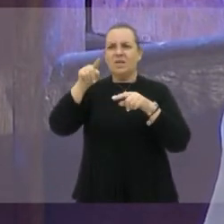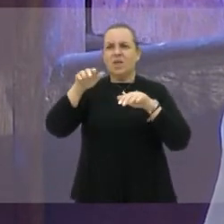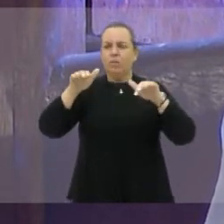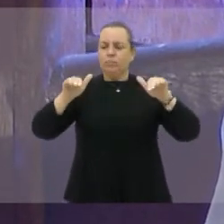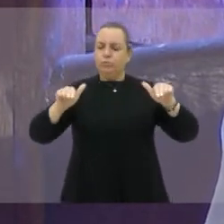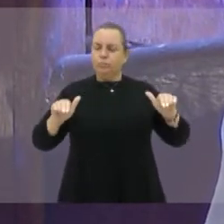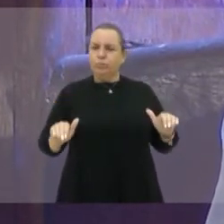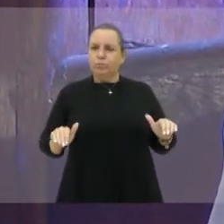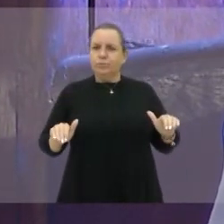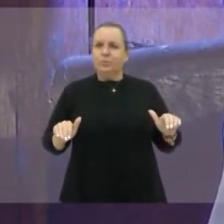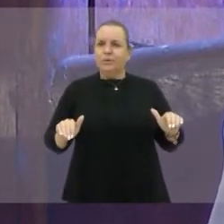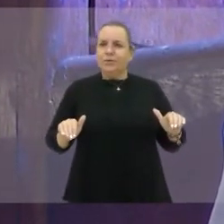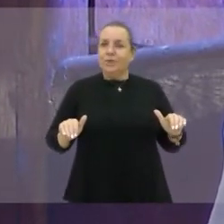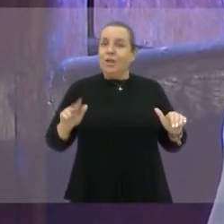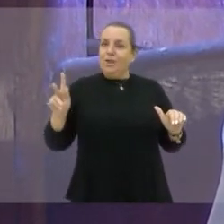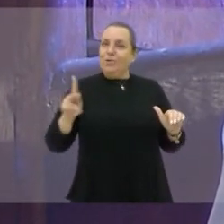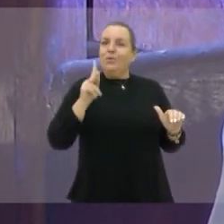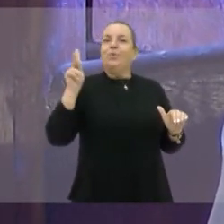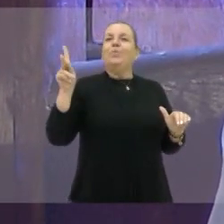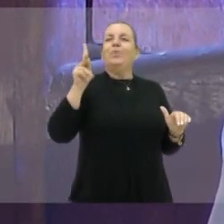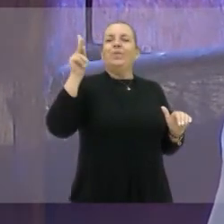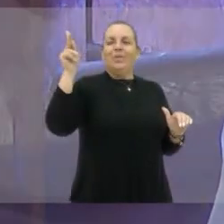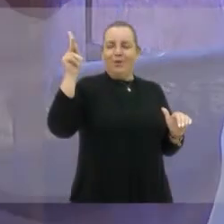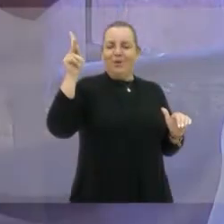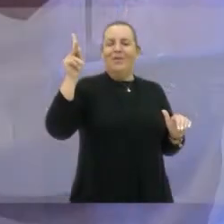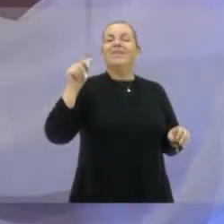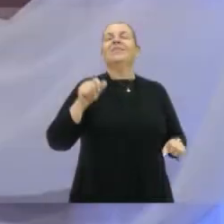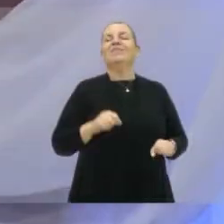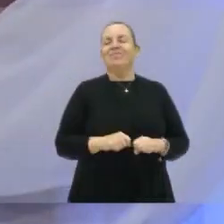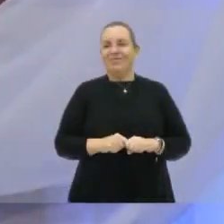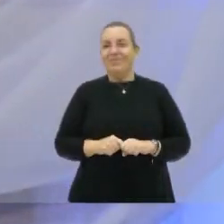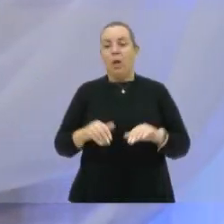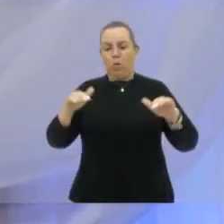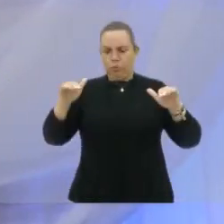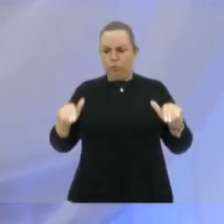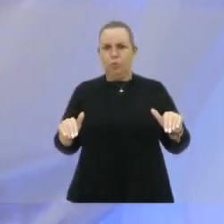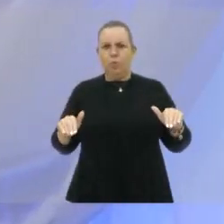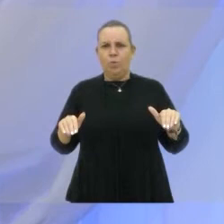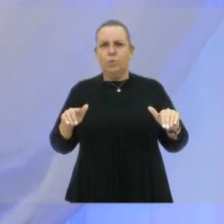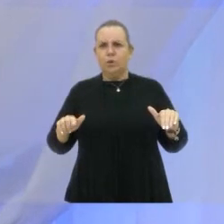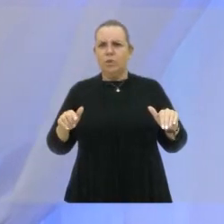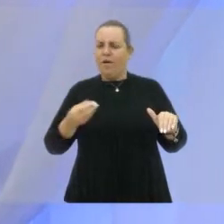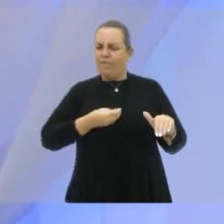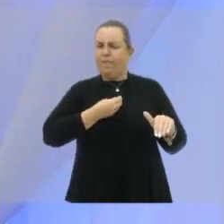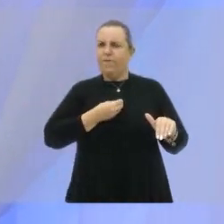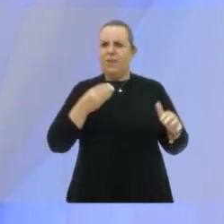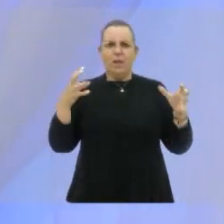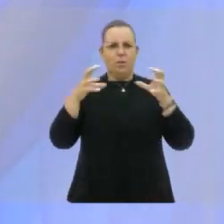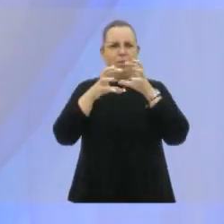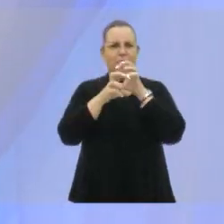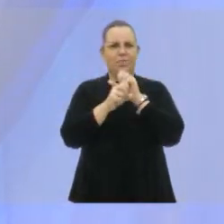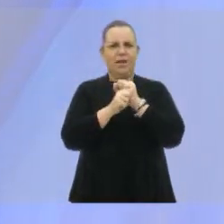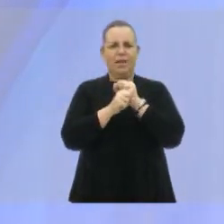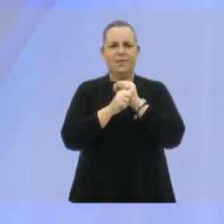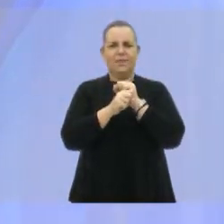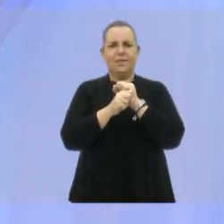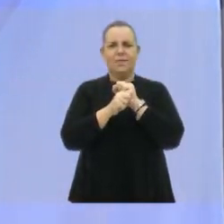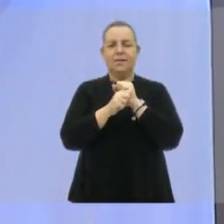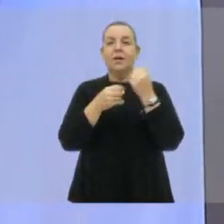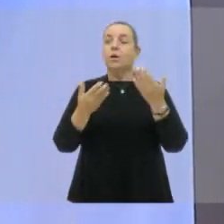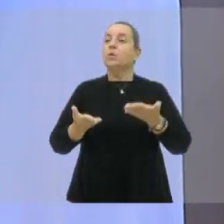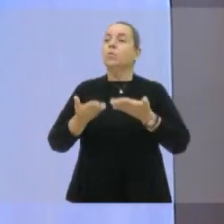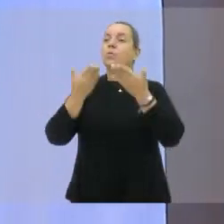o trono de vitória, é o trono da vida em plenitude. Coloque os